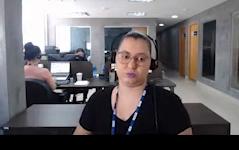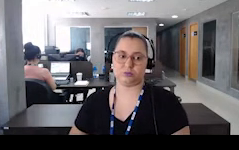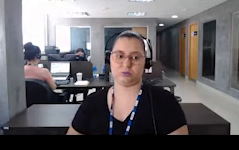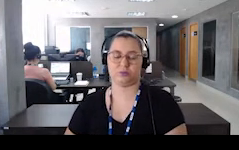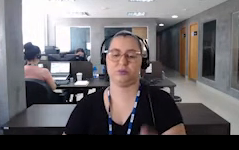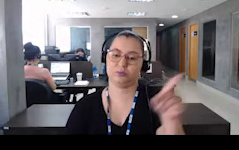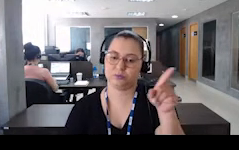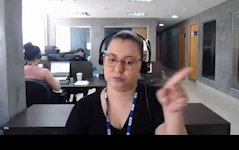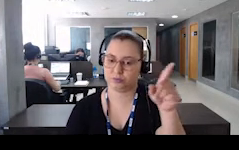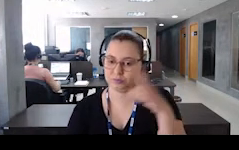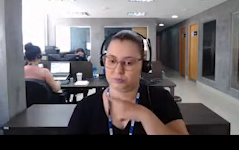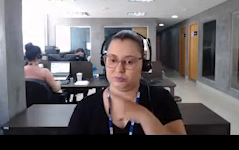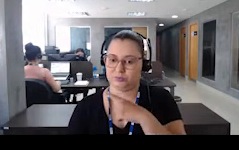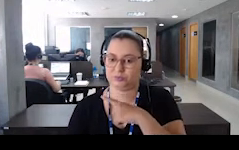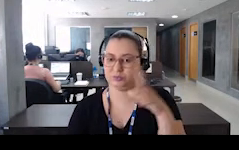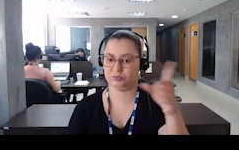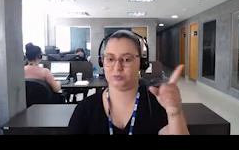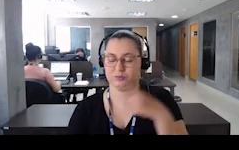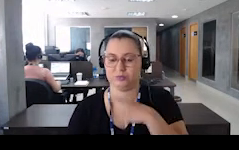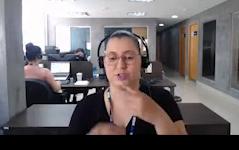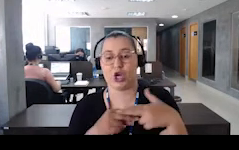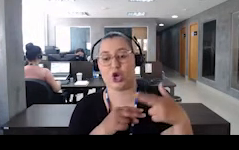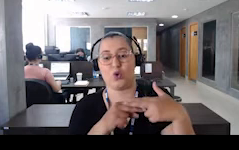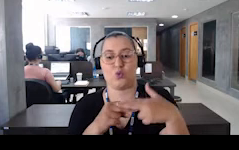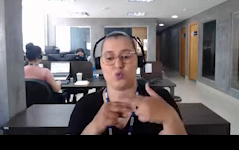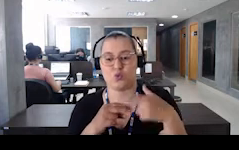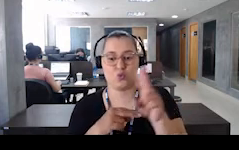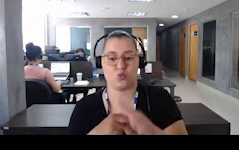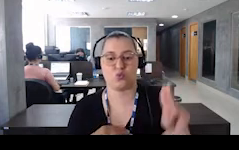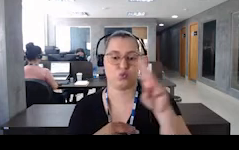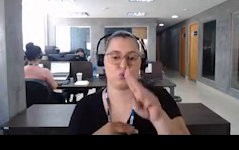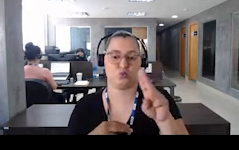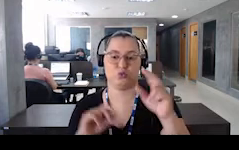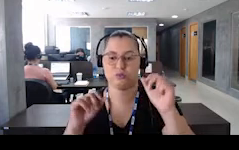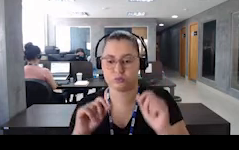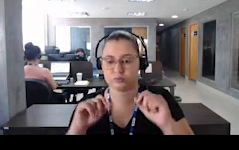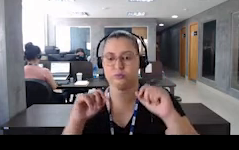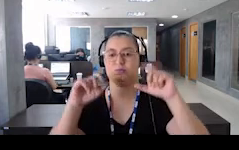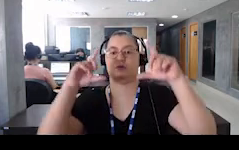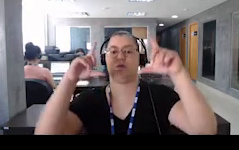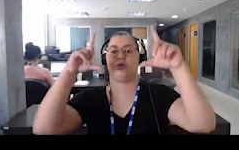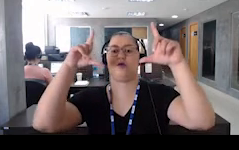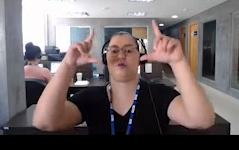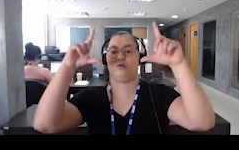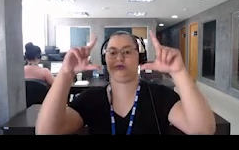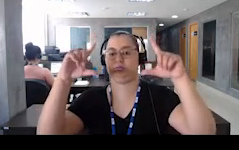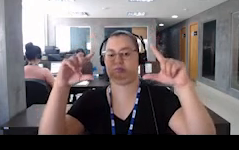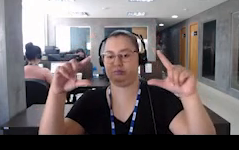Então, o contator é esse dispositivo aqui, ó. Ele é utilizado geralmente quando a gente tem cargas mais elevadas,